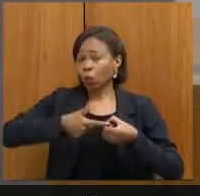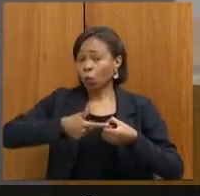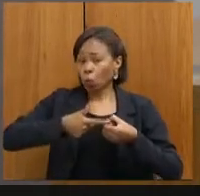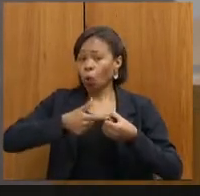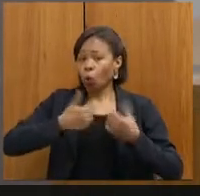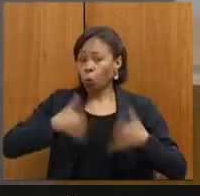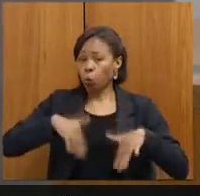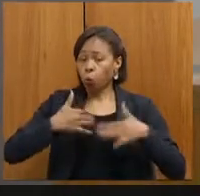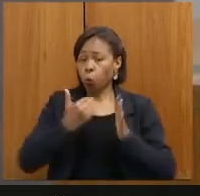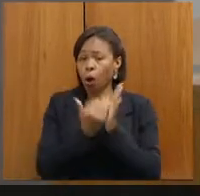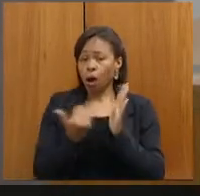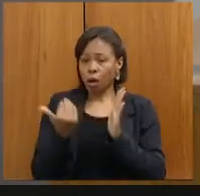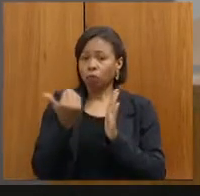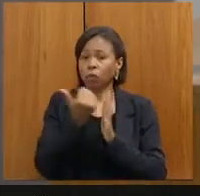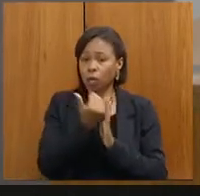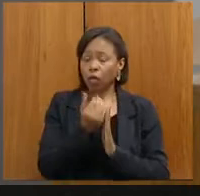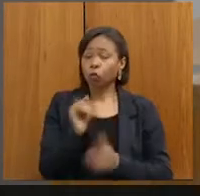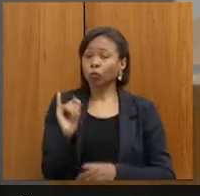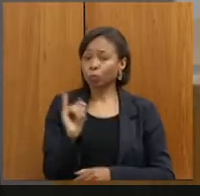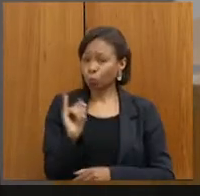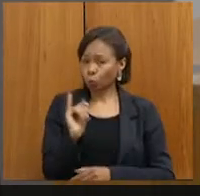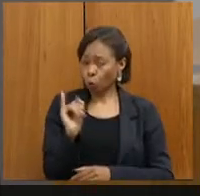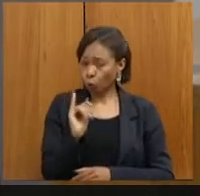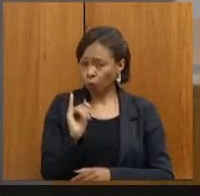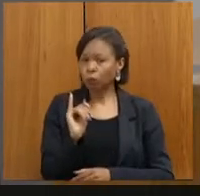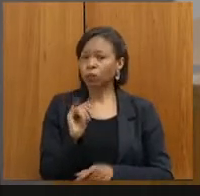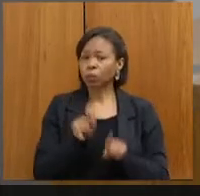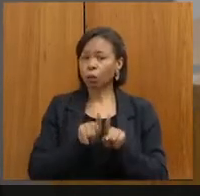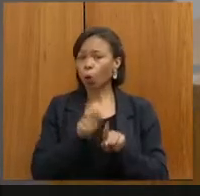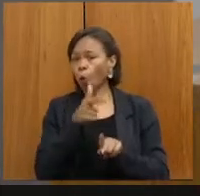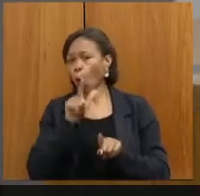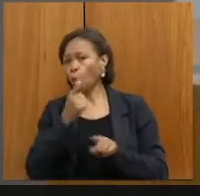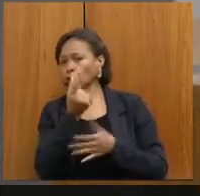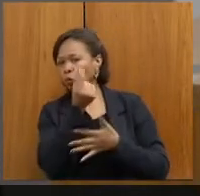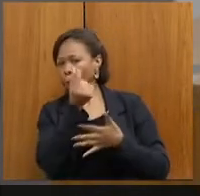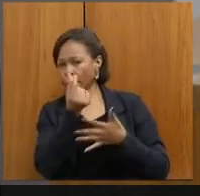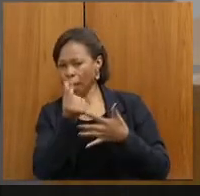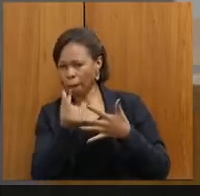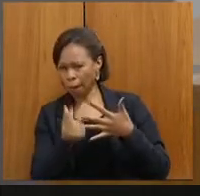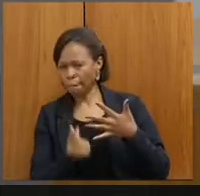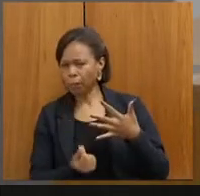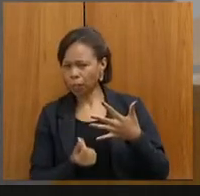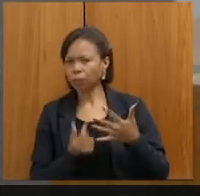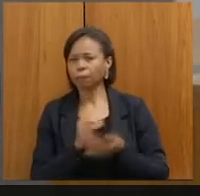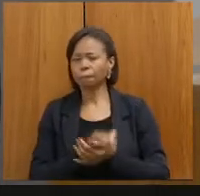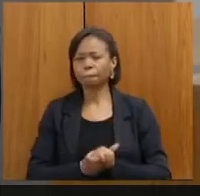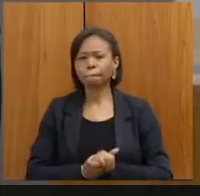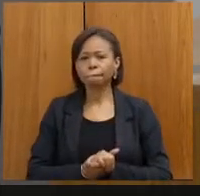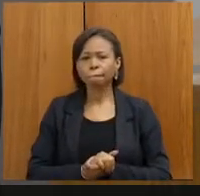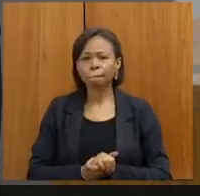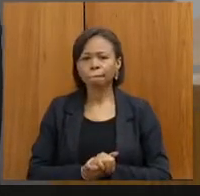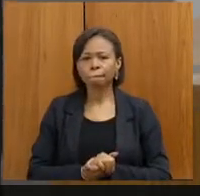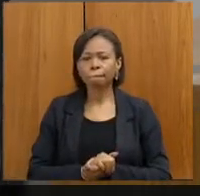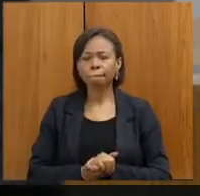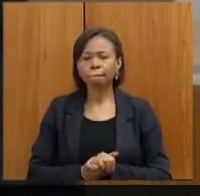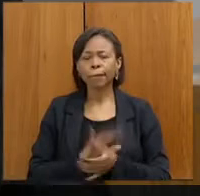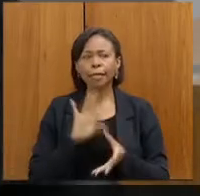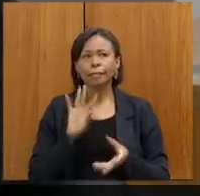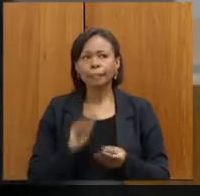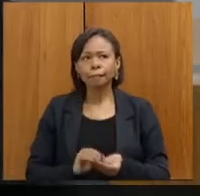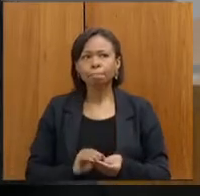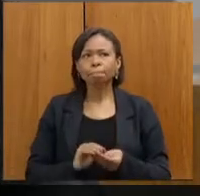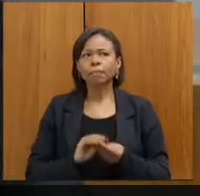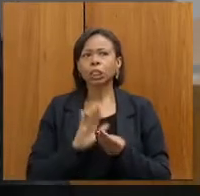gasolina o imposto e os demais preços de referência para poder fazer com que ser cobrado enfim